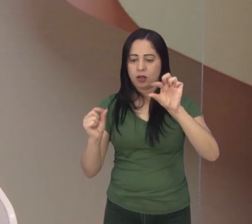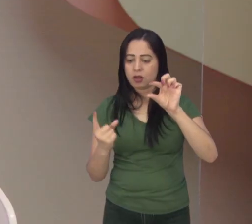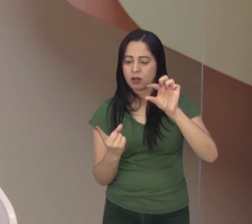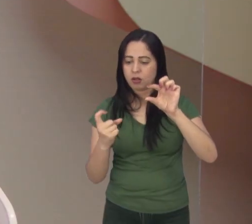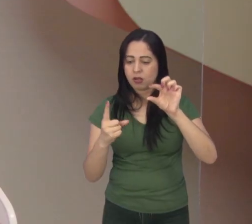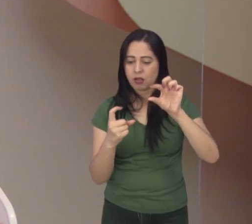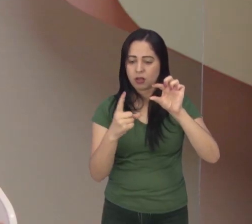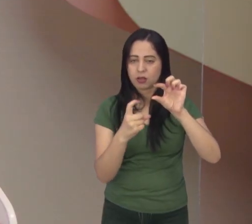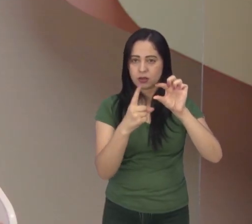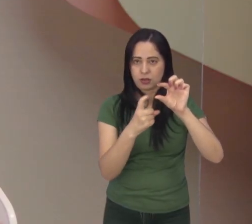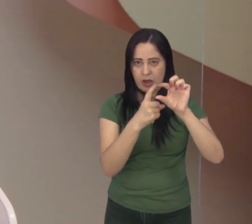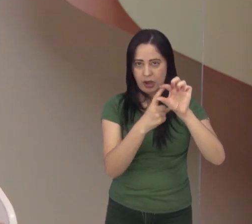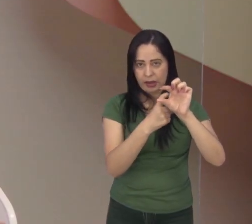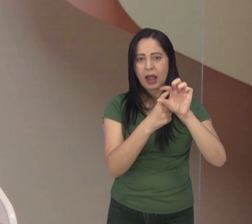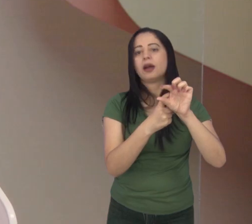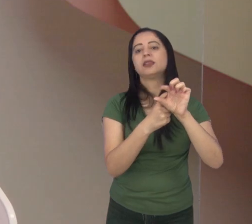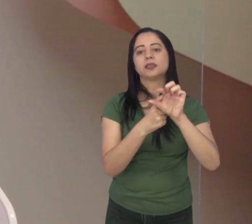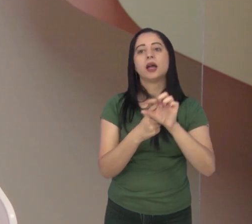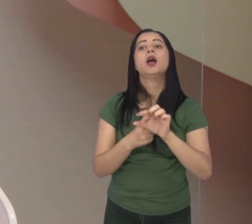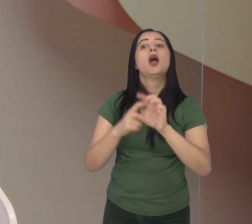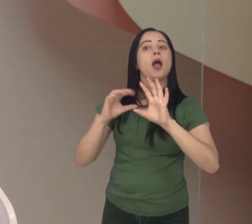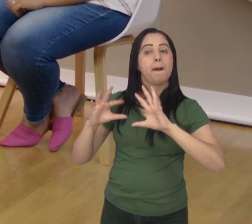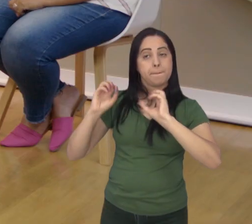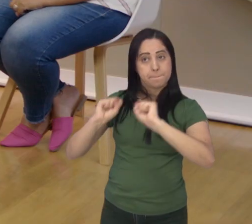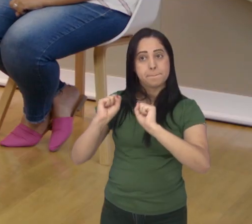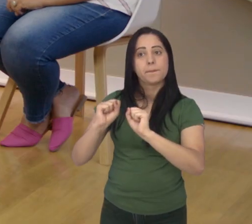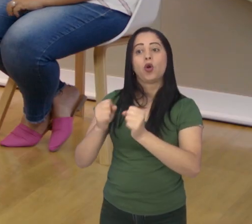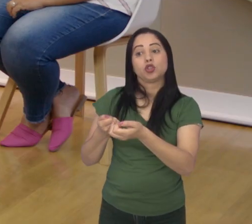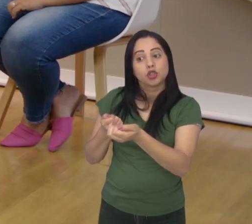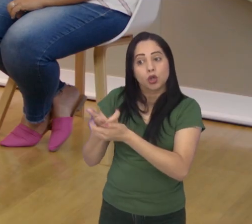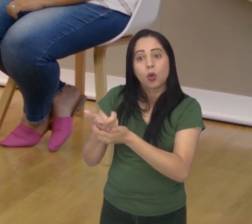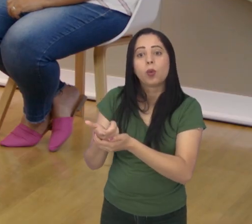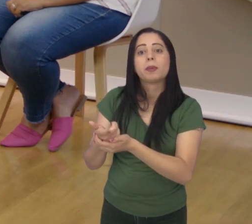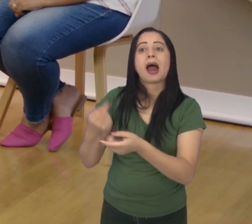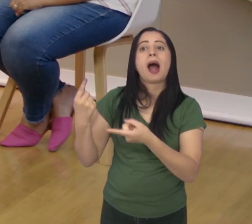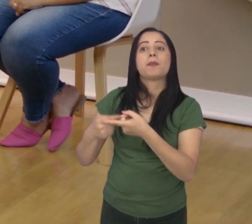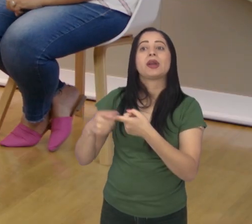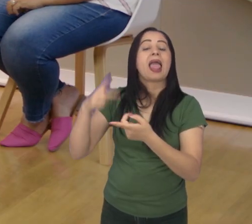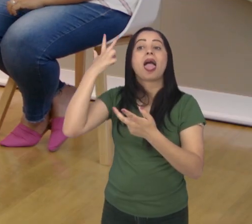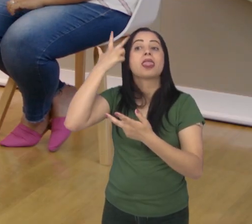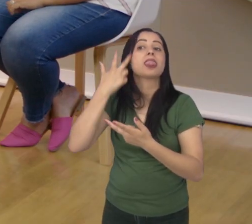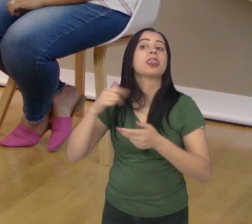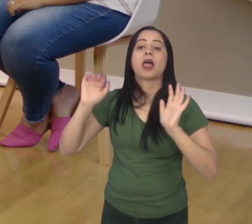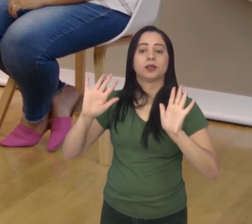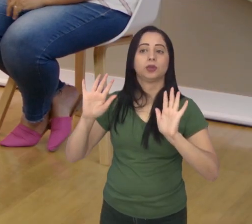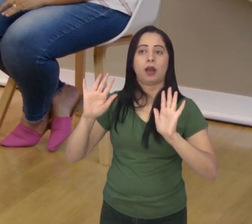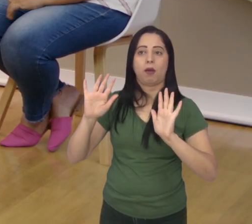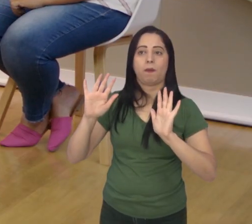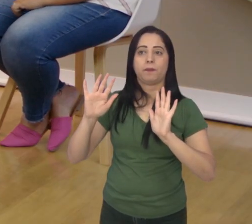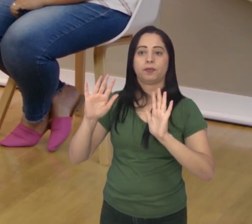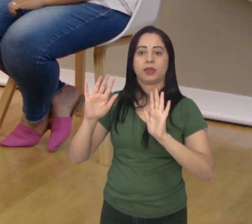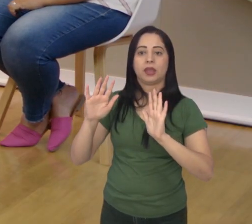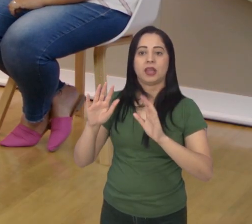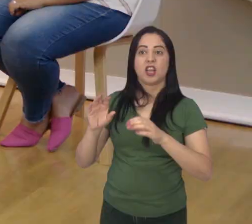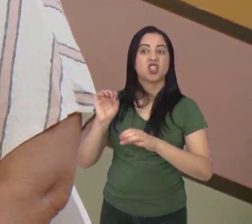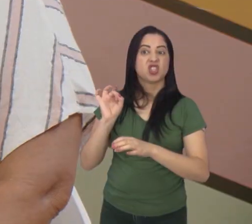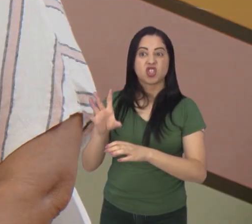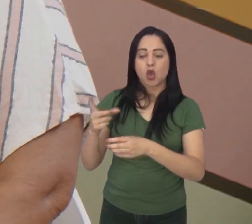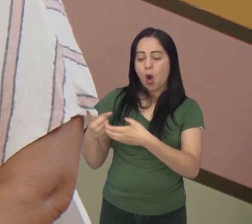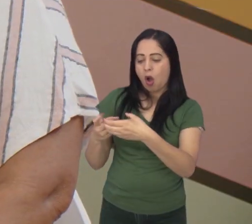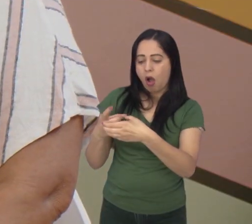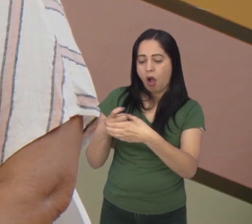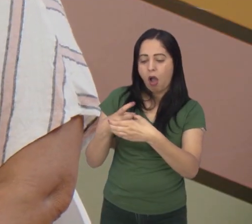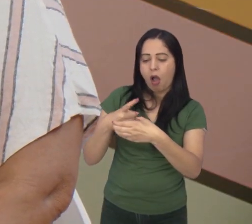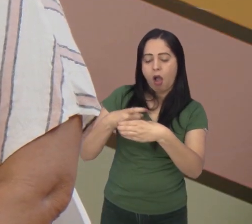natural? Olha, para as lagartas especificamente, tem um produto que é de controle biológico, a gente encontra em todas as lojas de plantas e